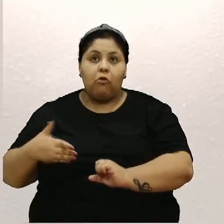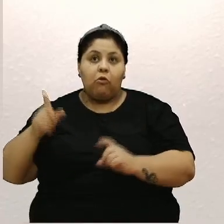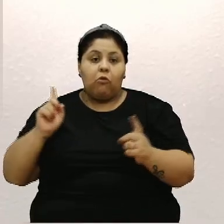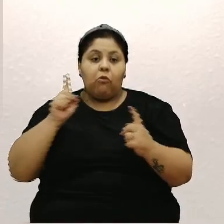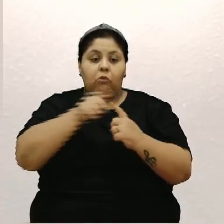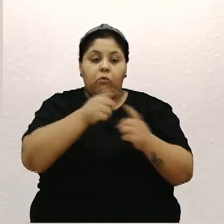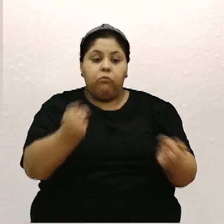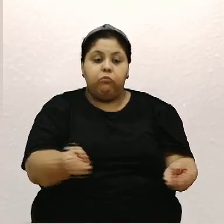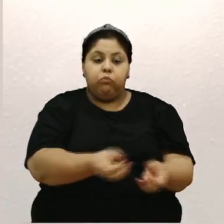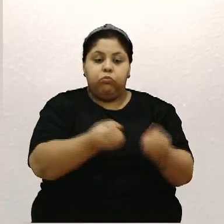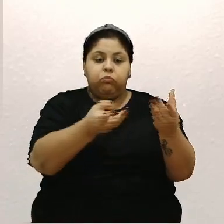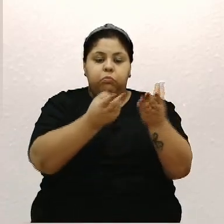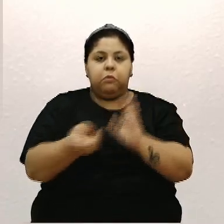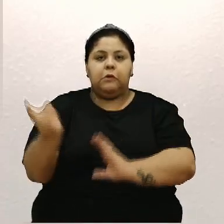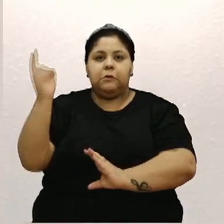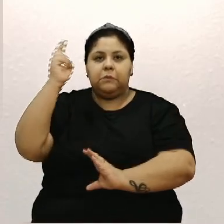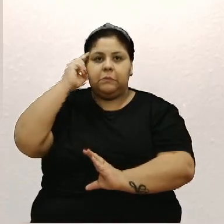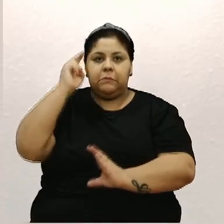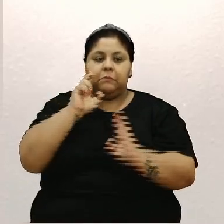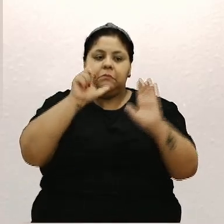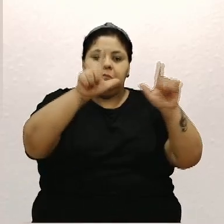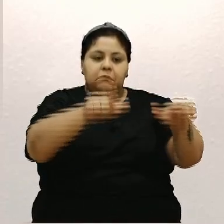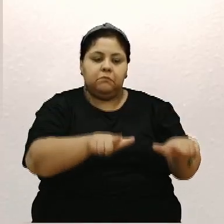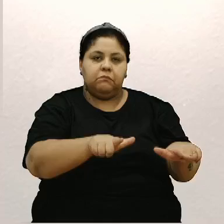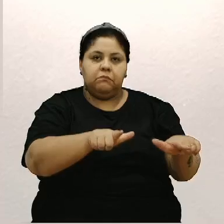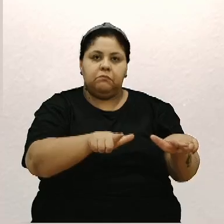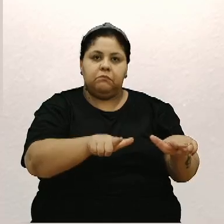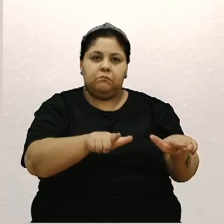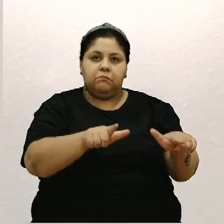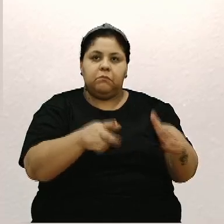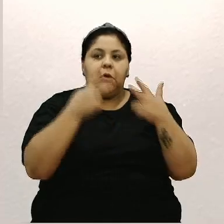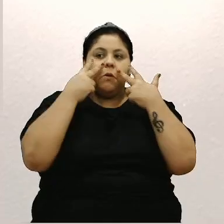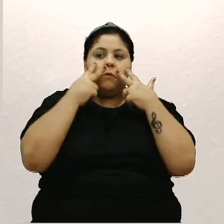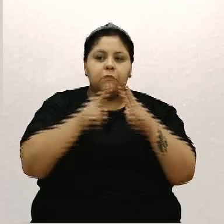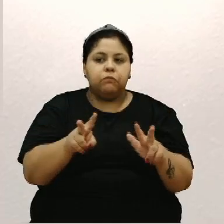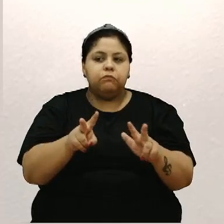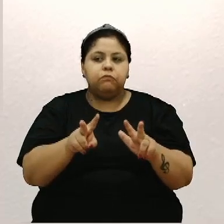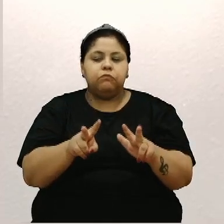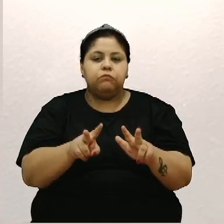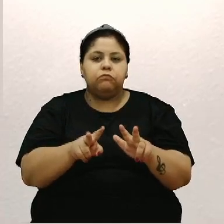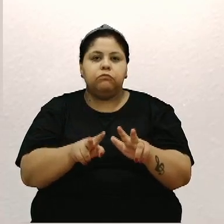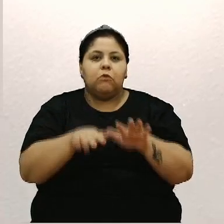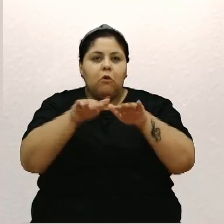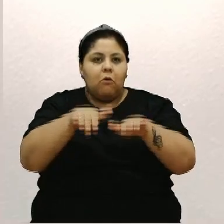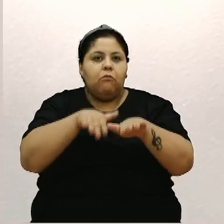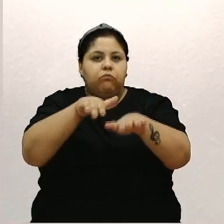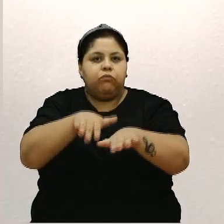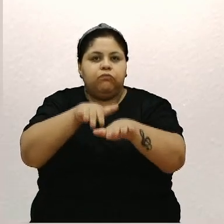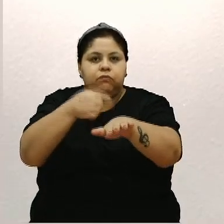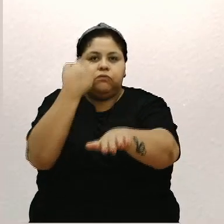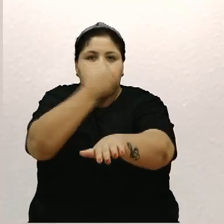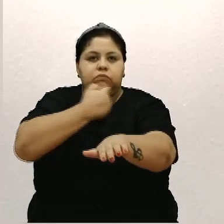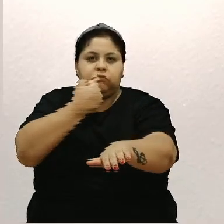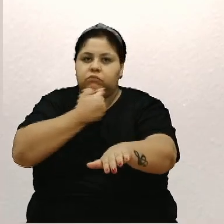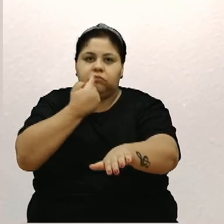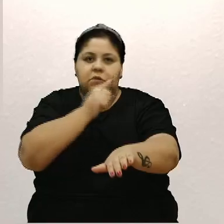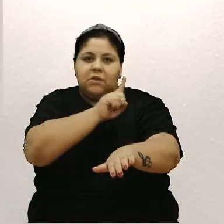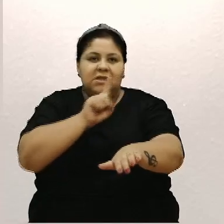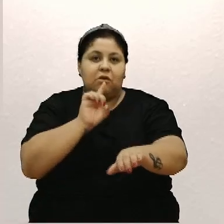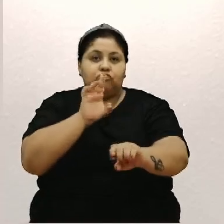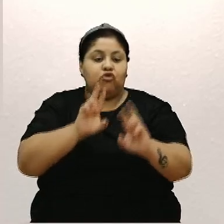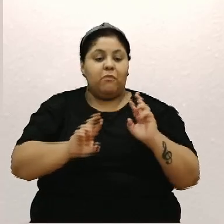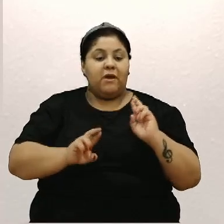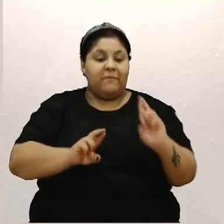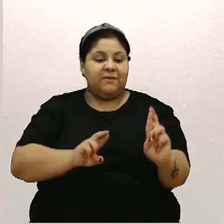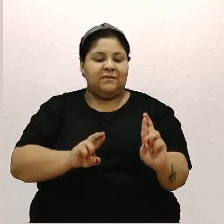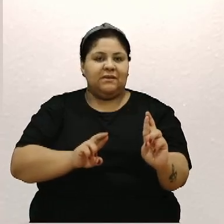fomentar o turismo na nossa região, enxergamos na Cavalgada da Fé de Caravaggio mais do que uma representação simbólica